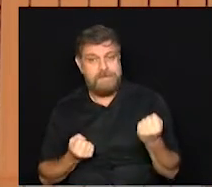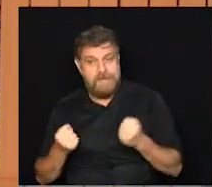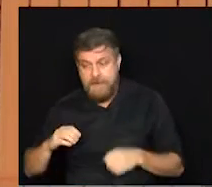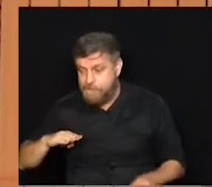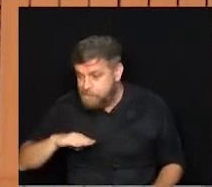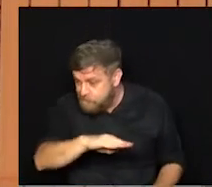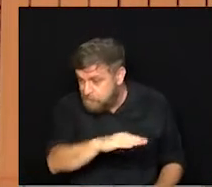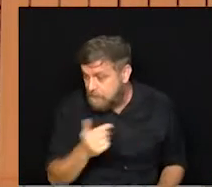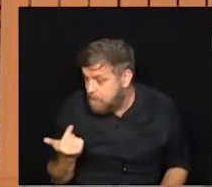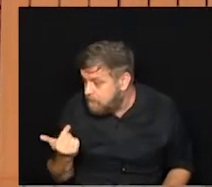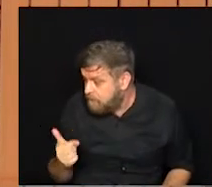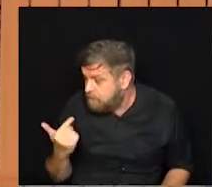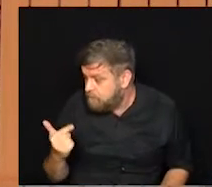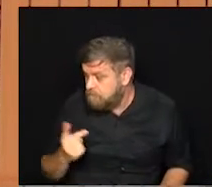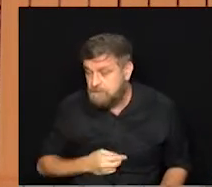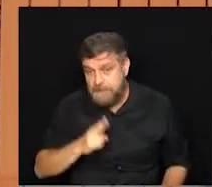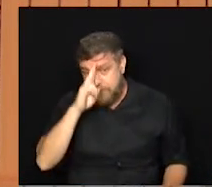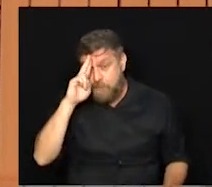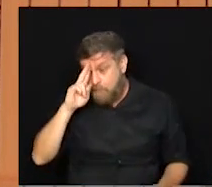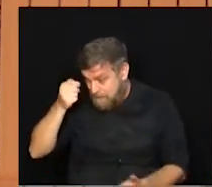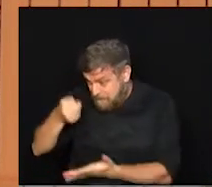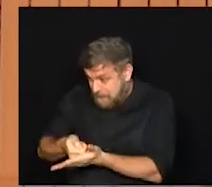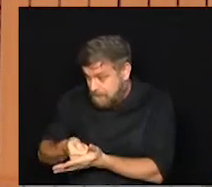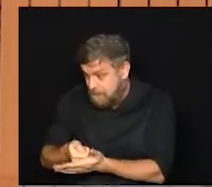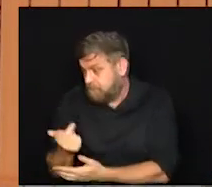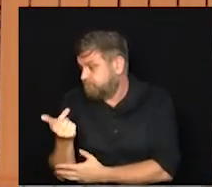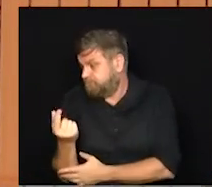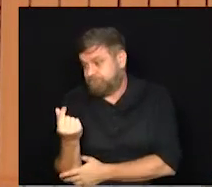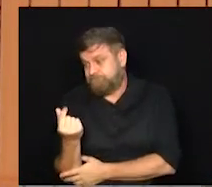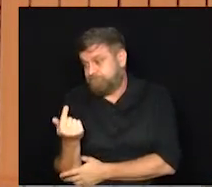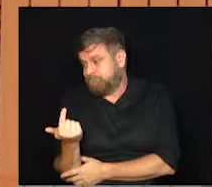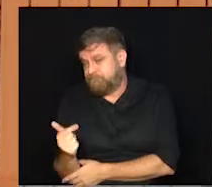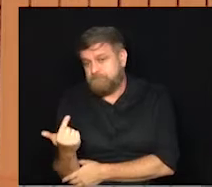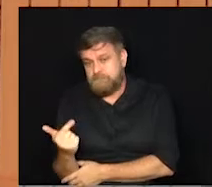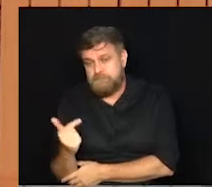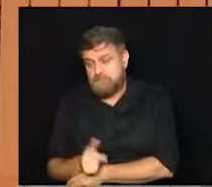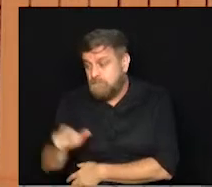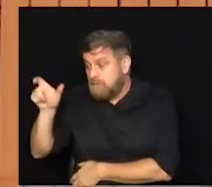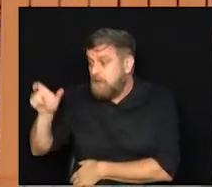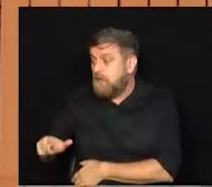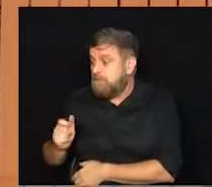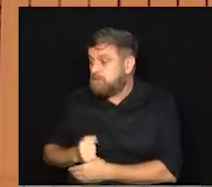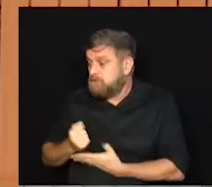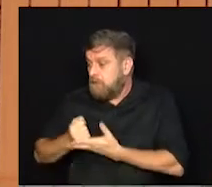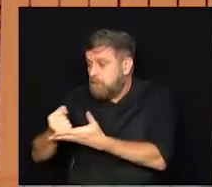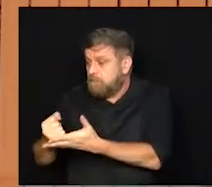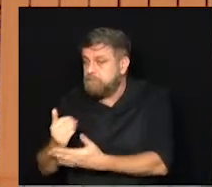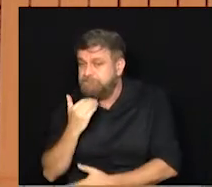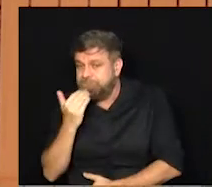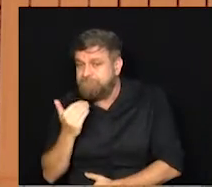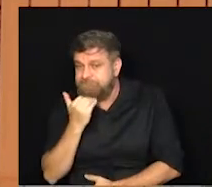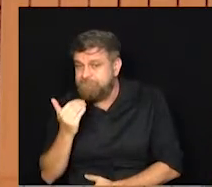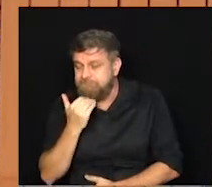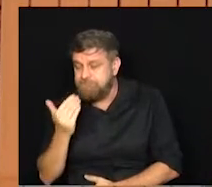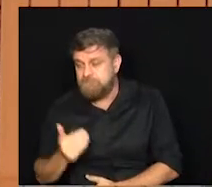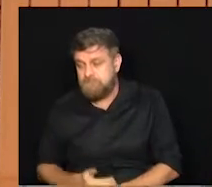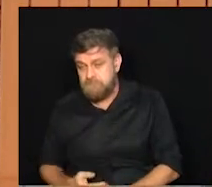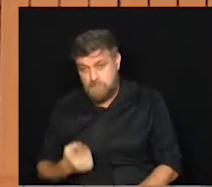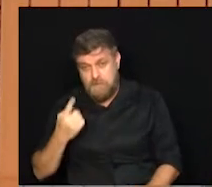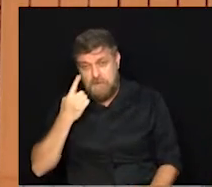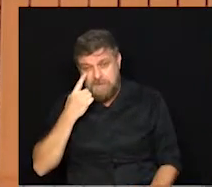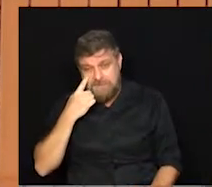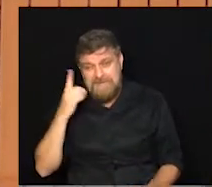financeiras para pagar um Uber, não tem condições de alguém para levar essa pessoa. Então, você vê